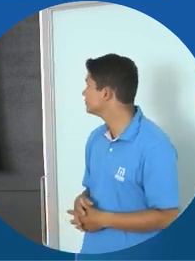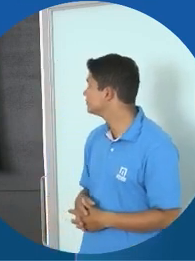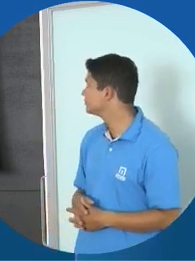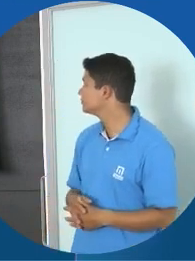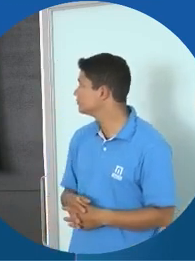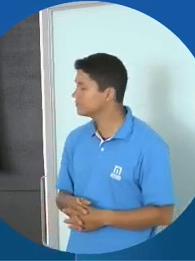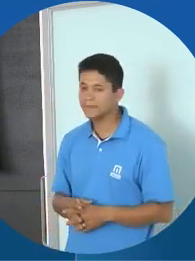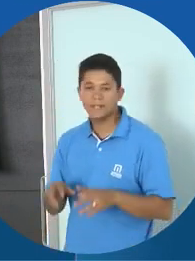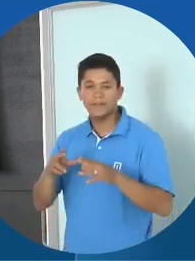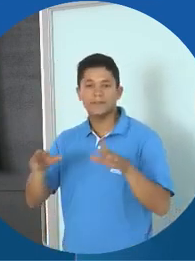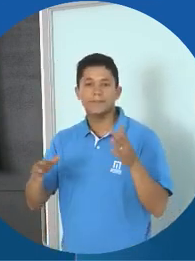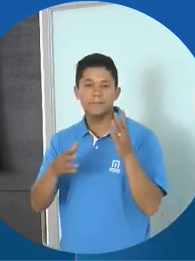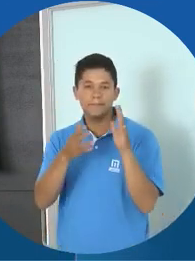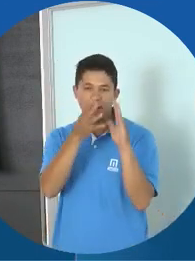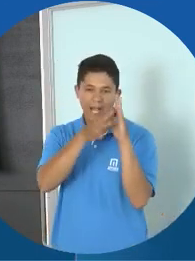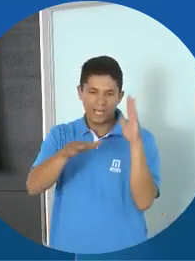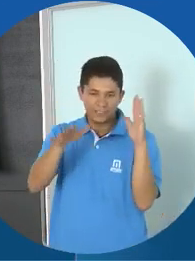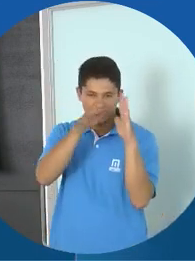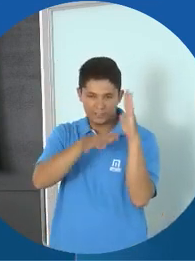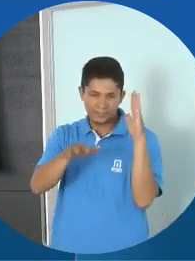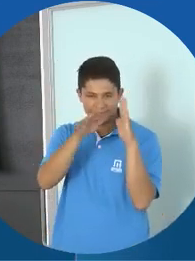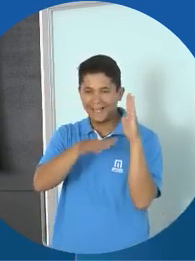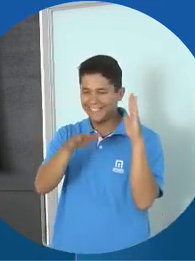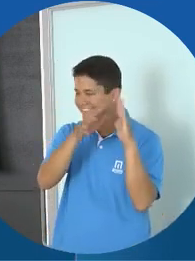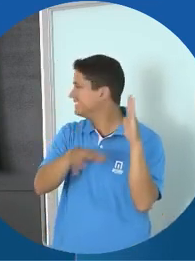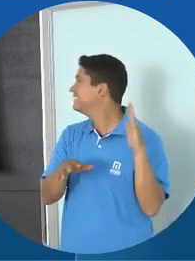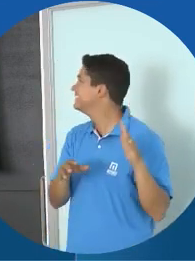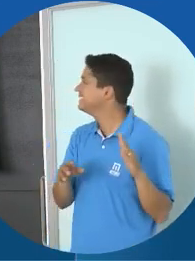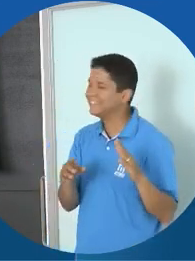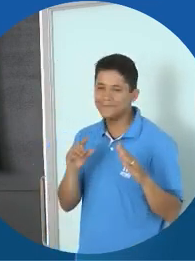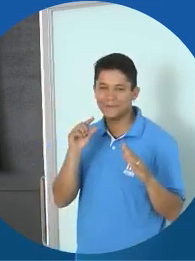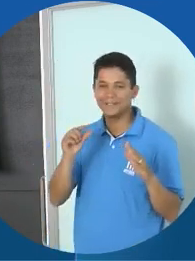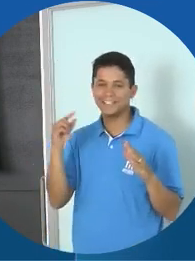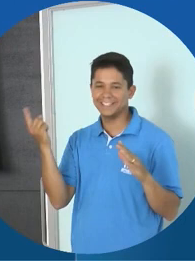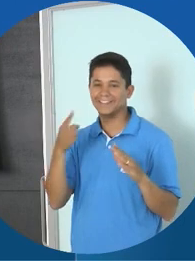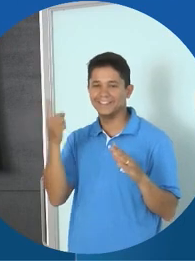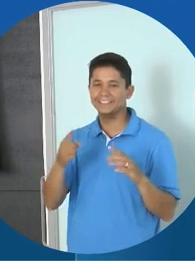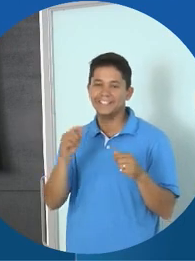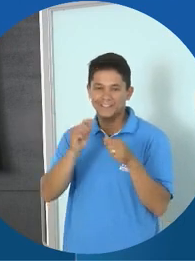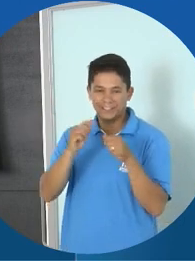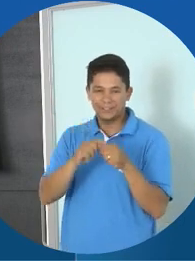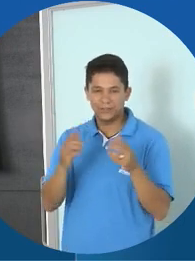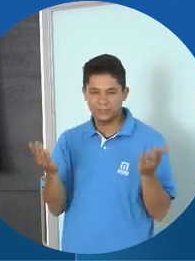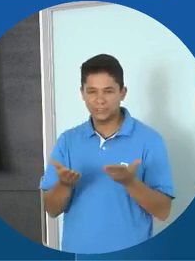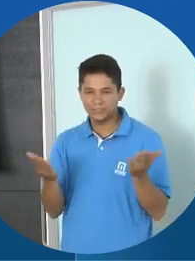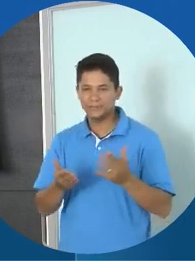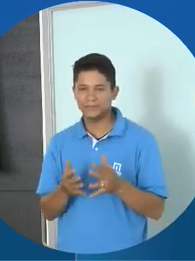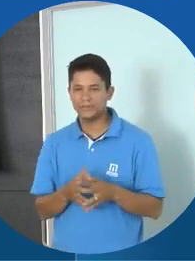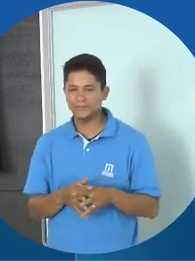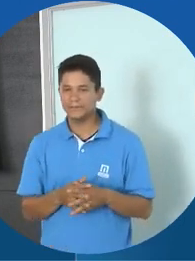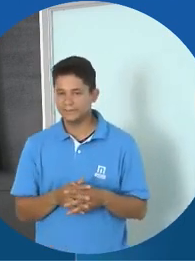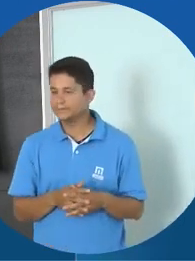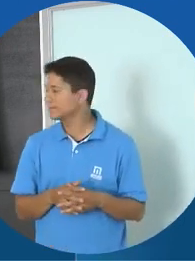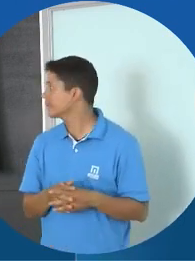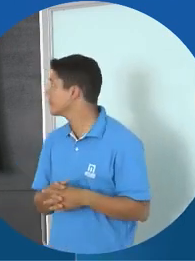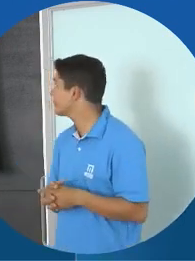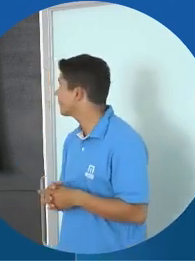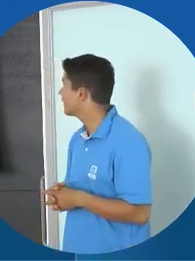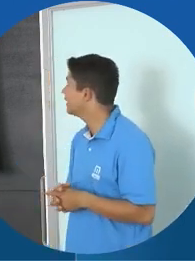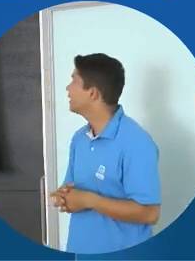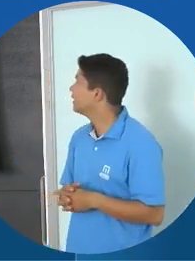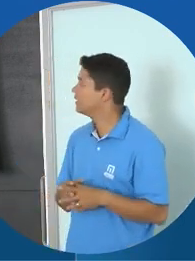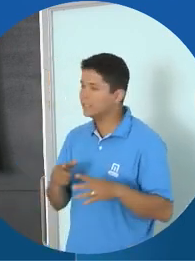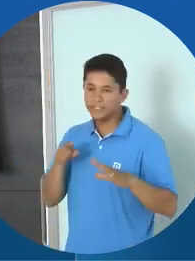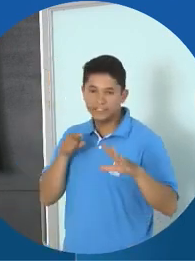Soluções para barragens também, que muito do que a gente executa hoje, desde a injeção